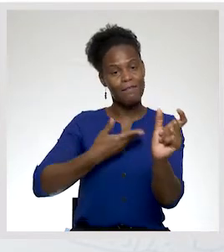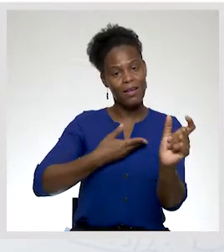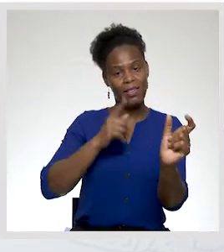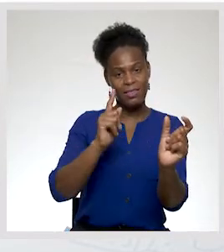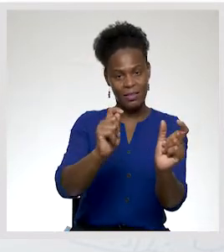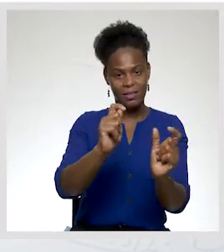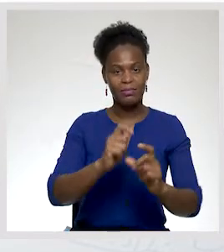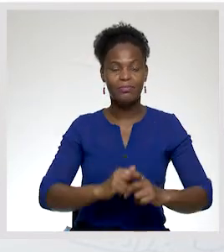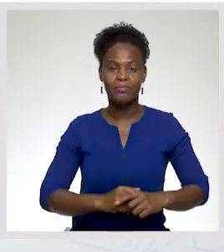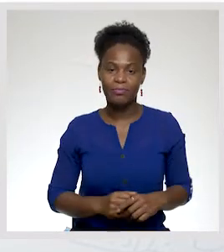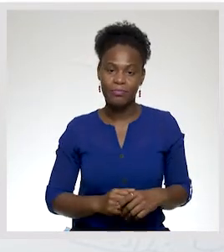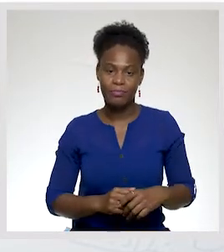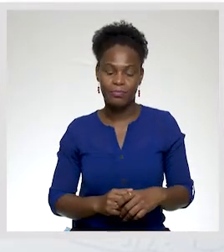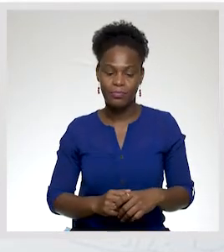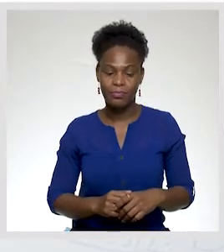de.